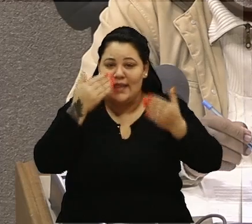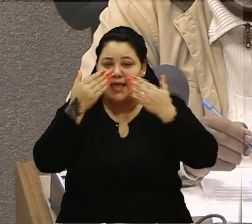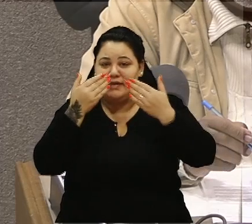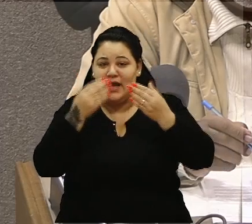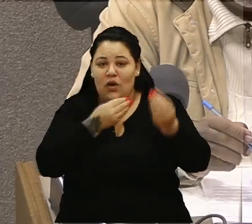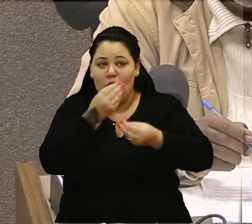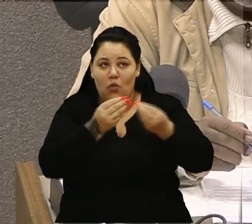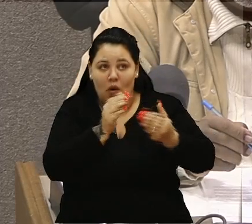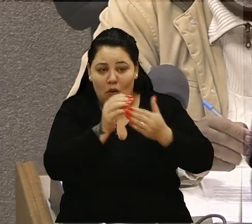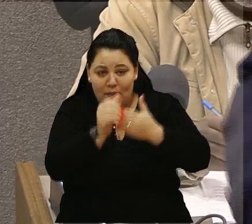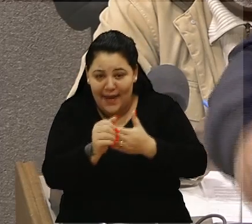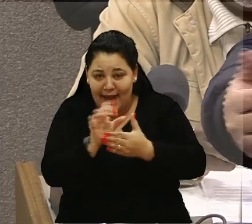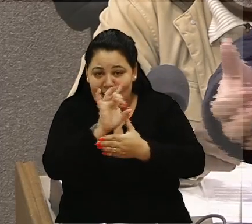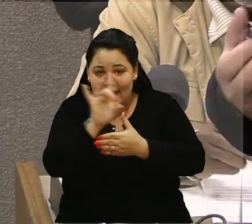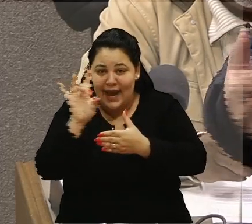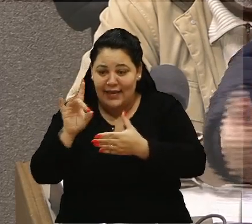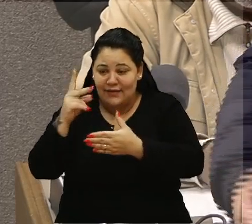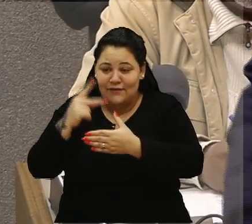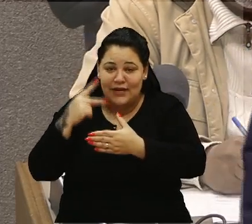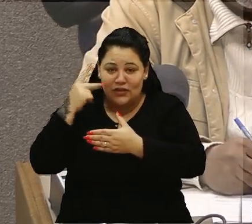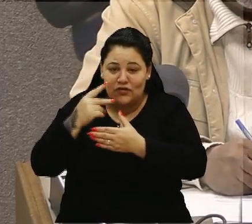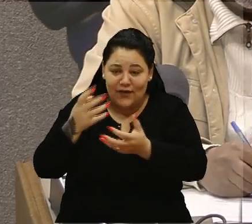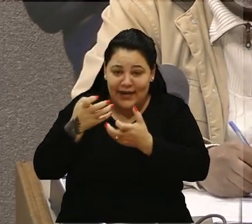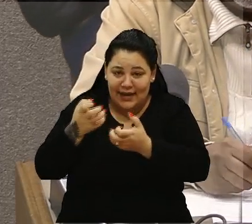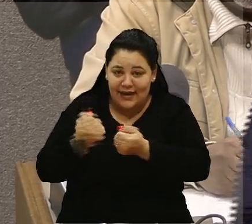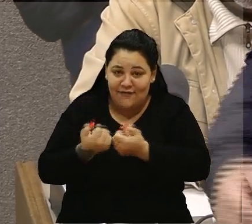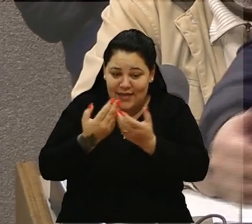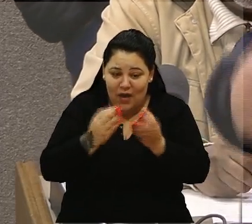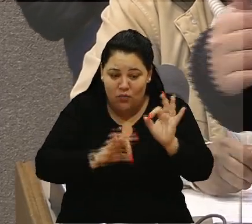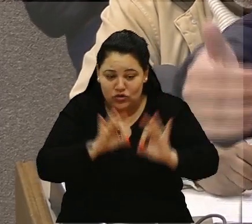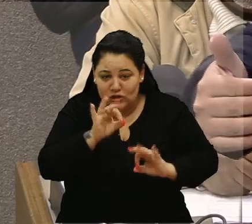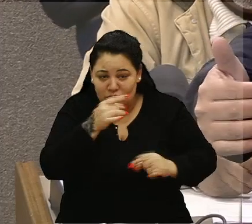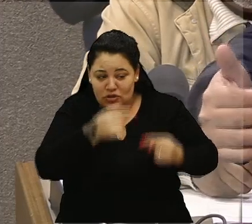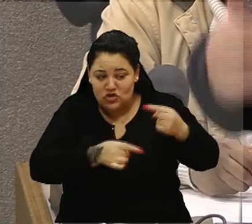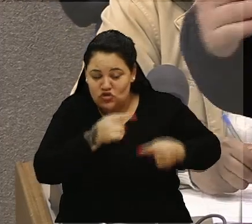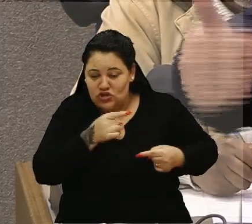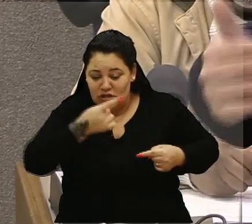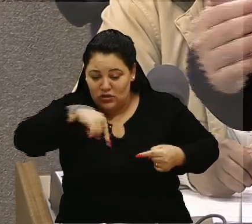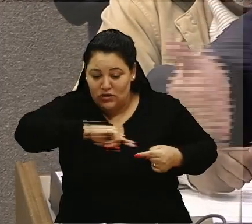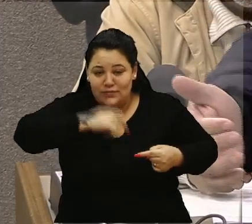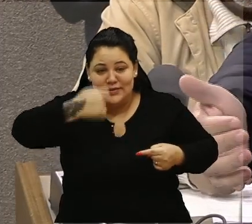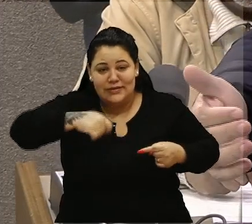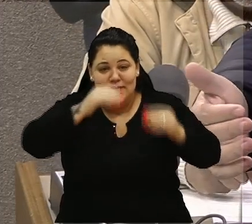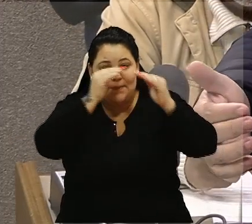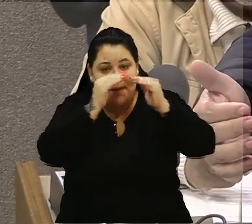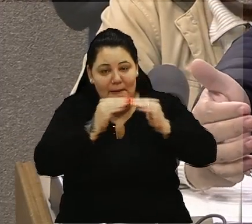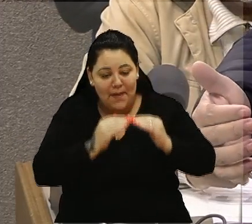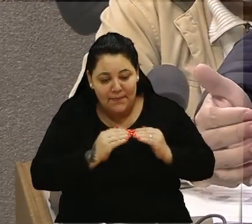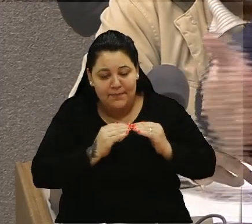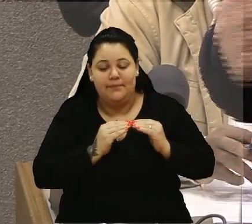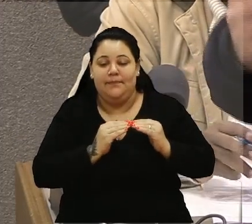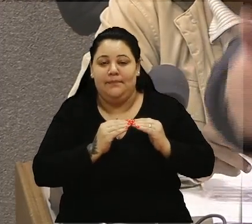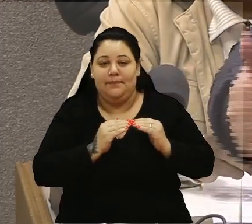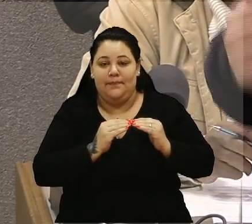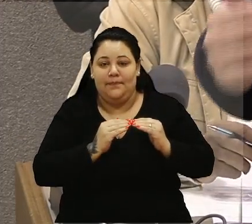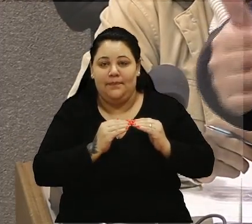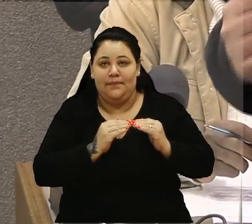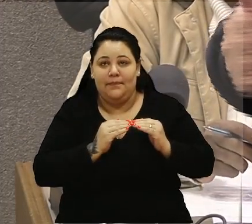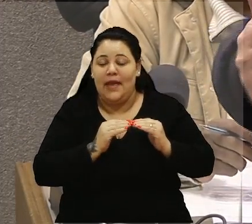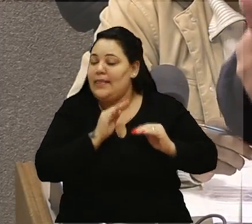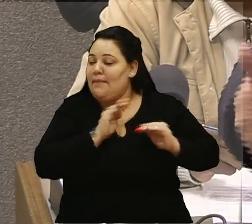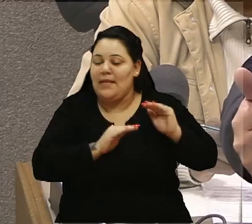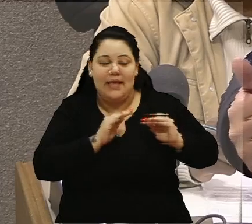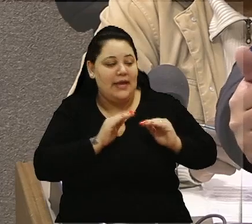cada vereador vai trazer seus projetos para discutir, e aí a gente tem que ser coerente com todos, né? Independente se